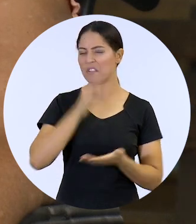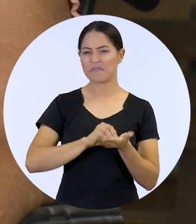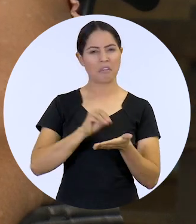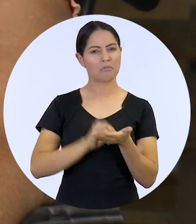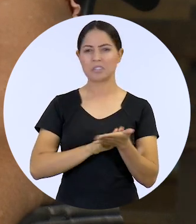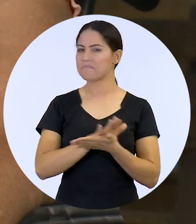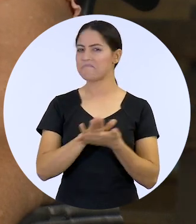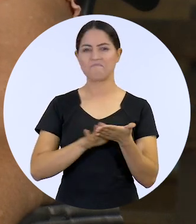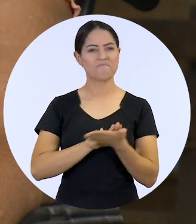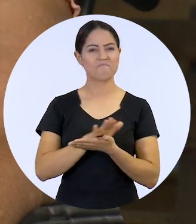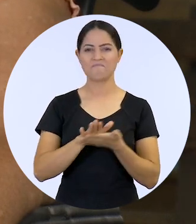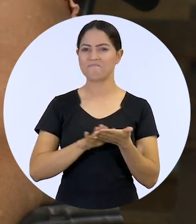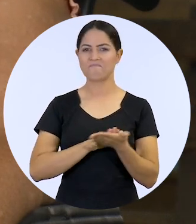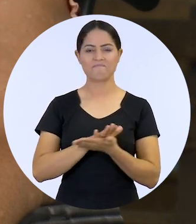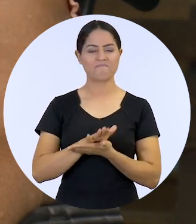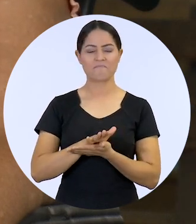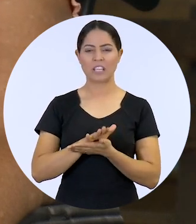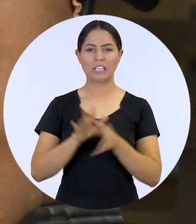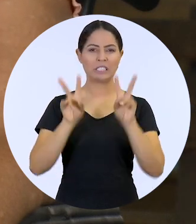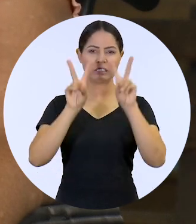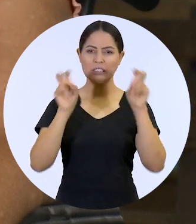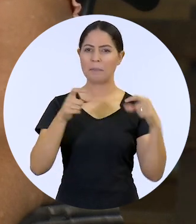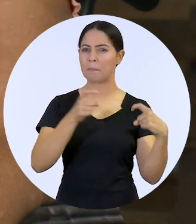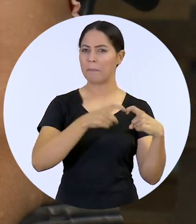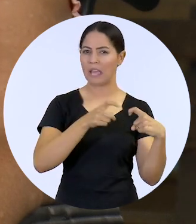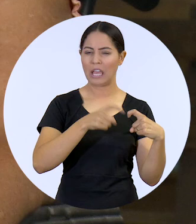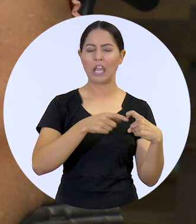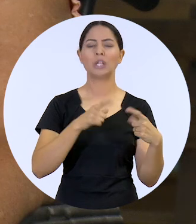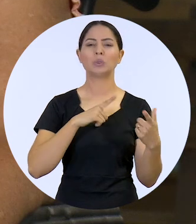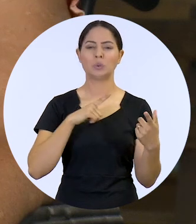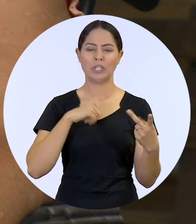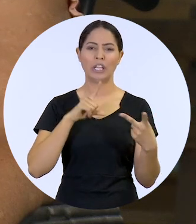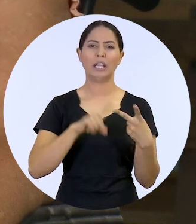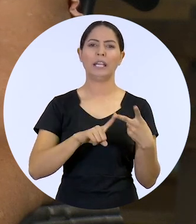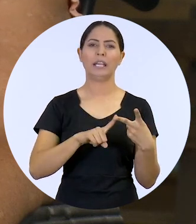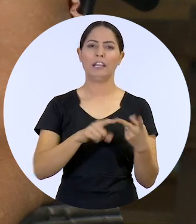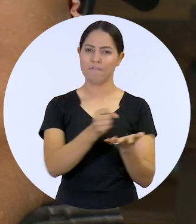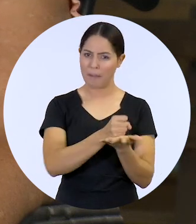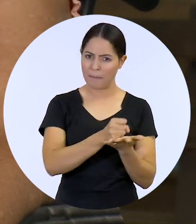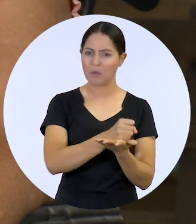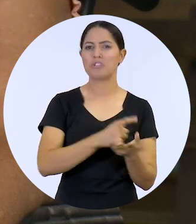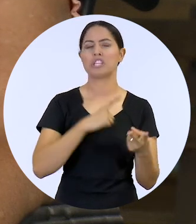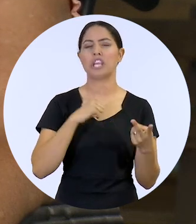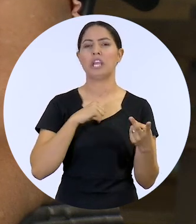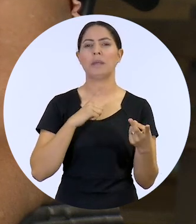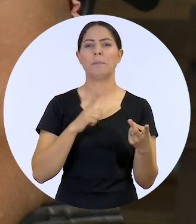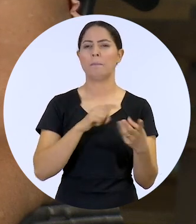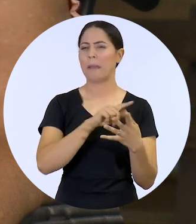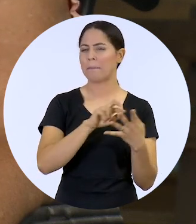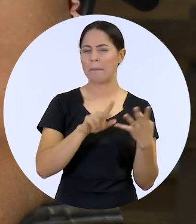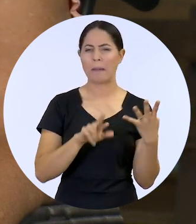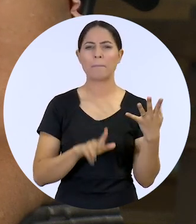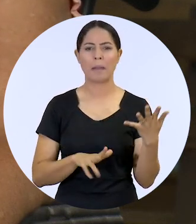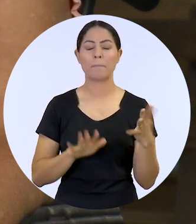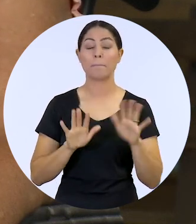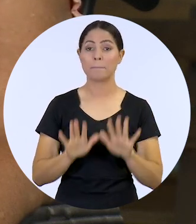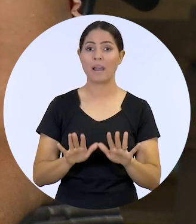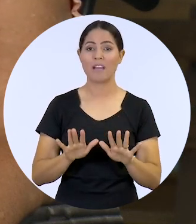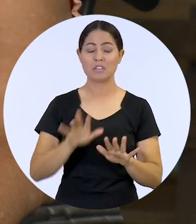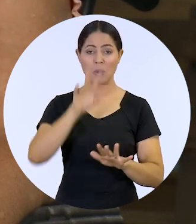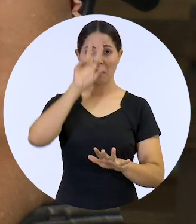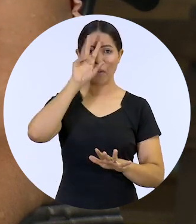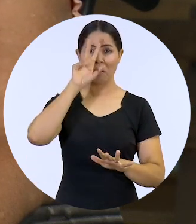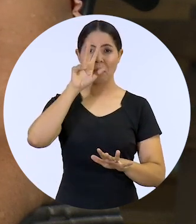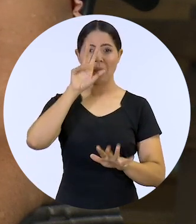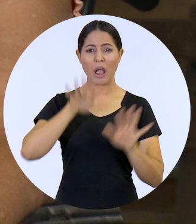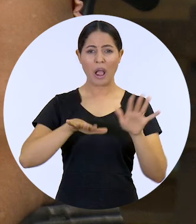não sinto que me falta nada. Em matérias de médicos, farmacêuticos,